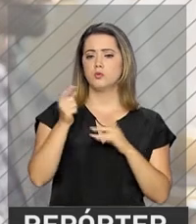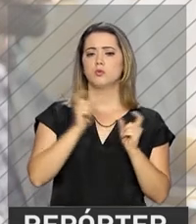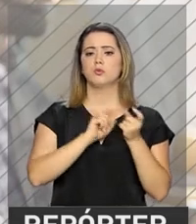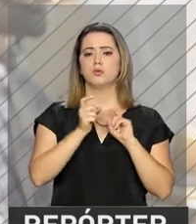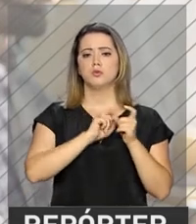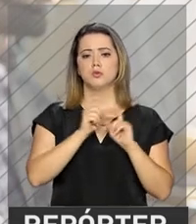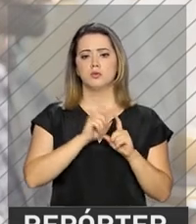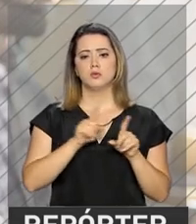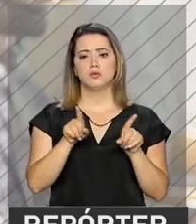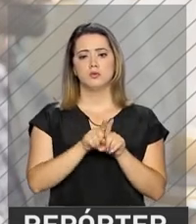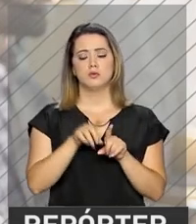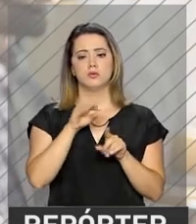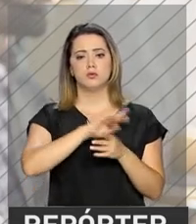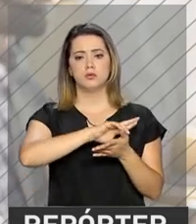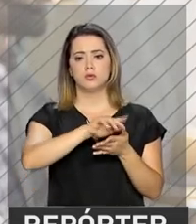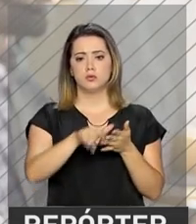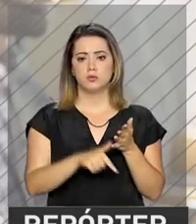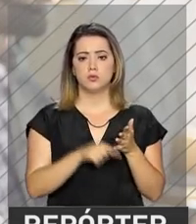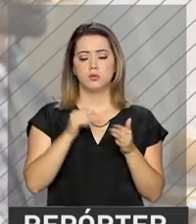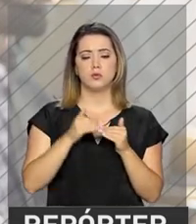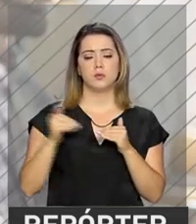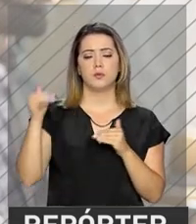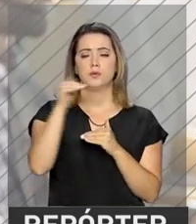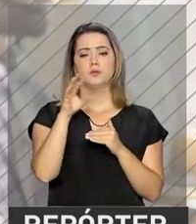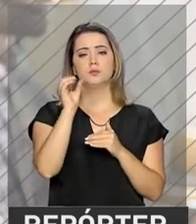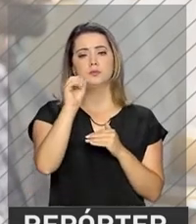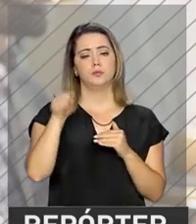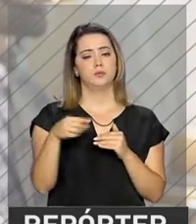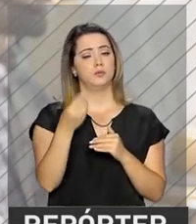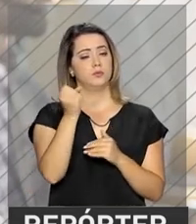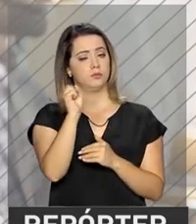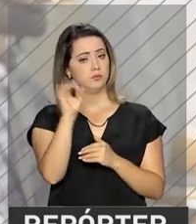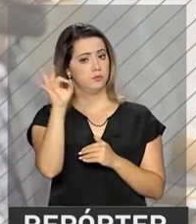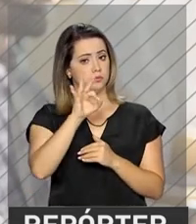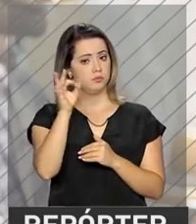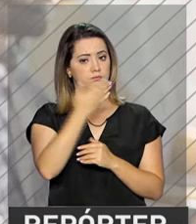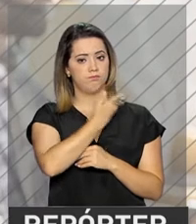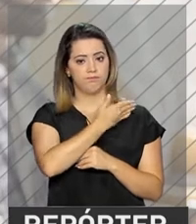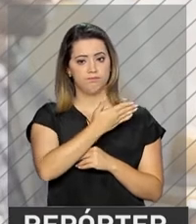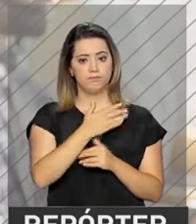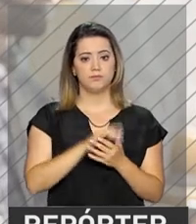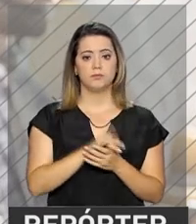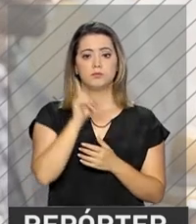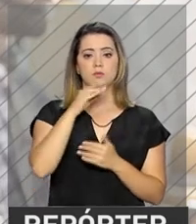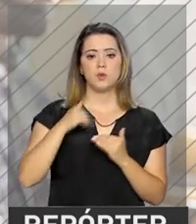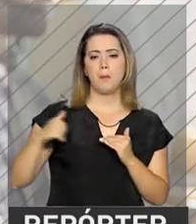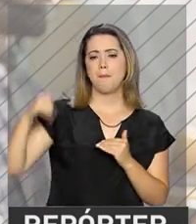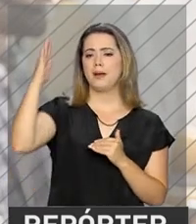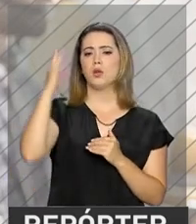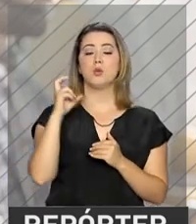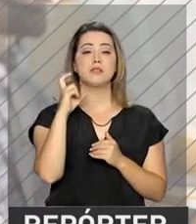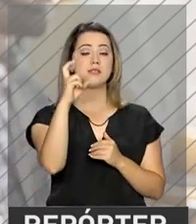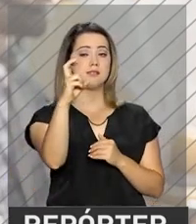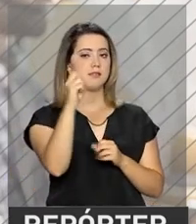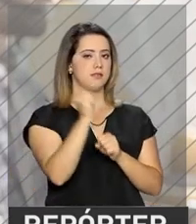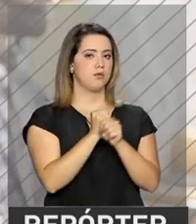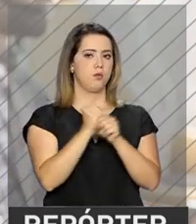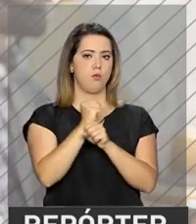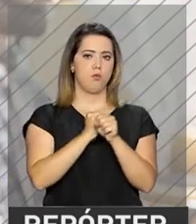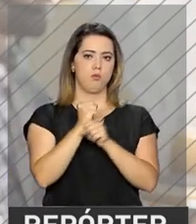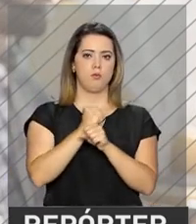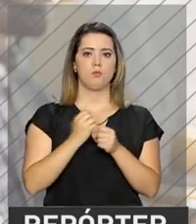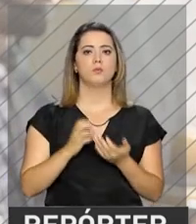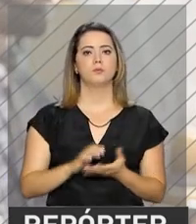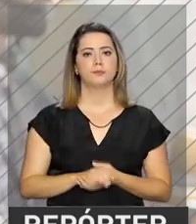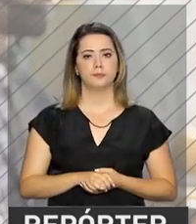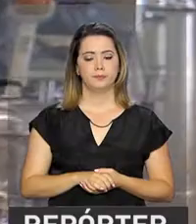e complementares avançaram 0,8 por cento esse foi o maior aumento no setor para o mês de junho nos